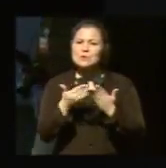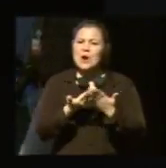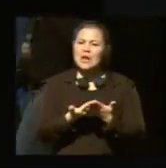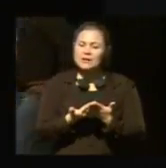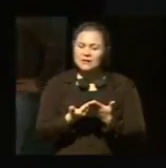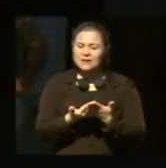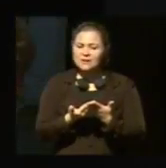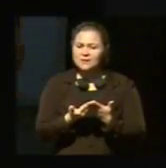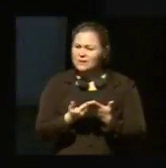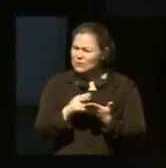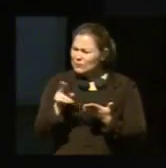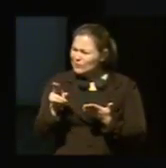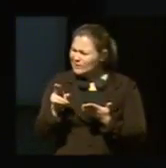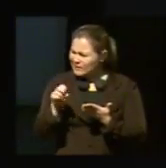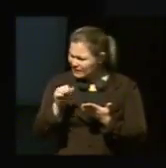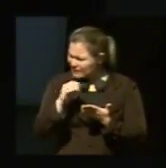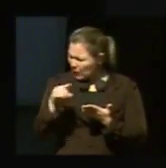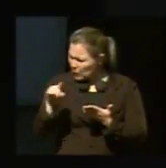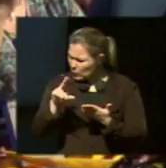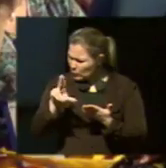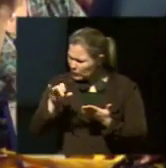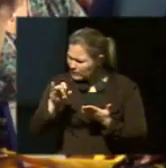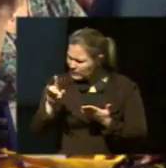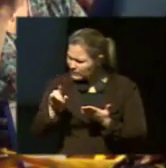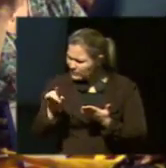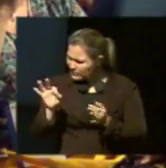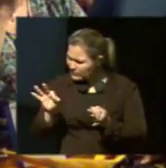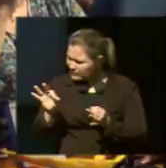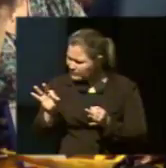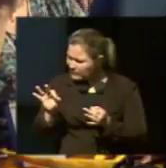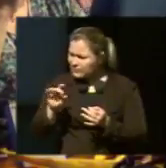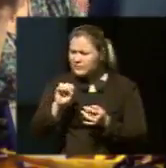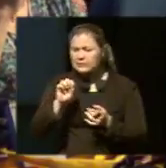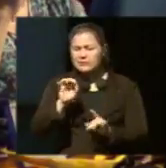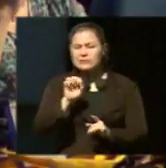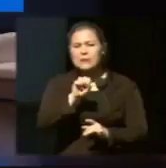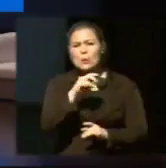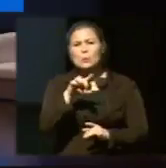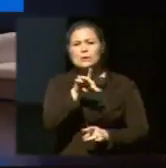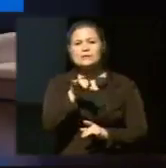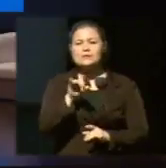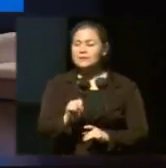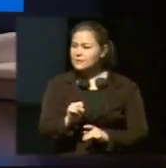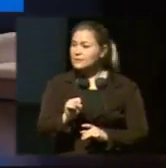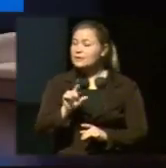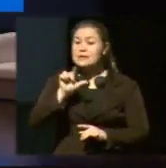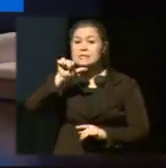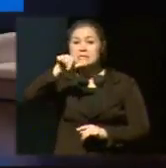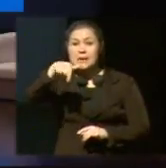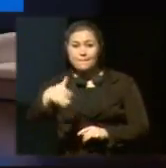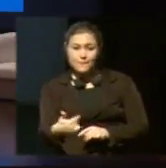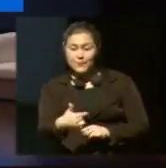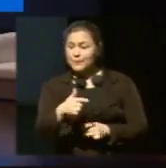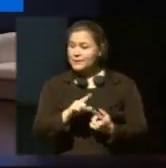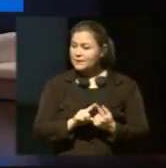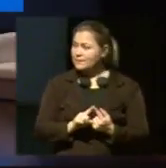eine Schule. Como é que era São Luís? Wie hieß noch die Schule? São Luís? Externato São Luís. depois passou